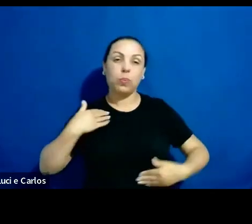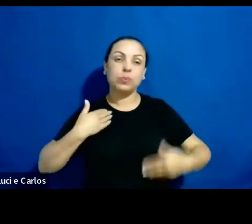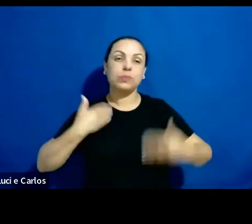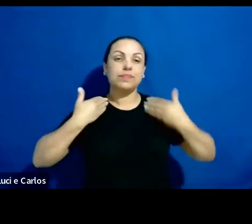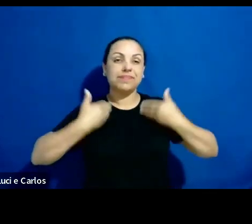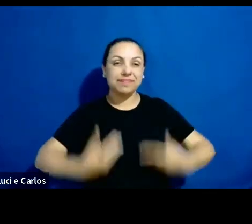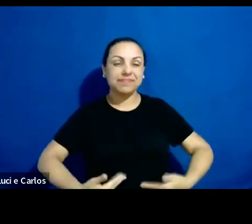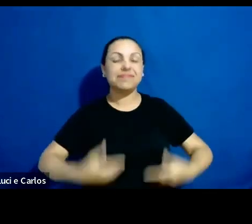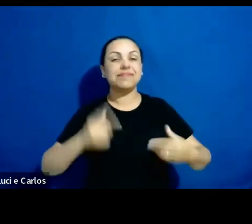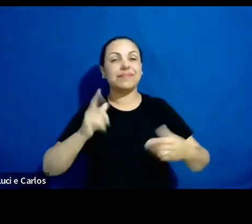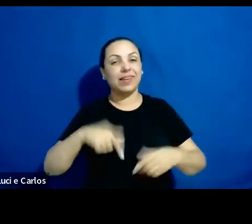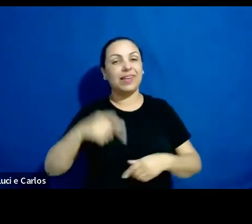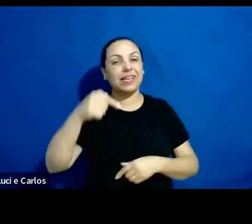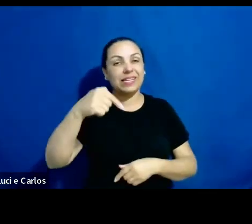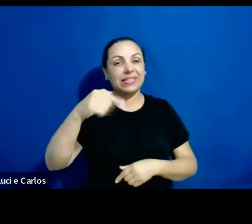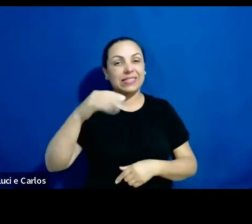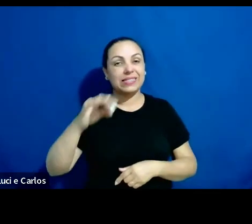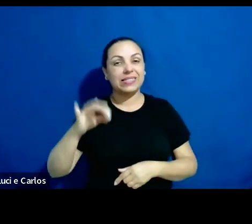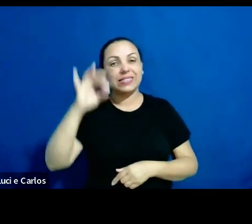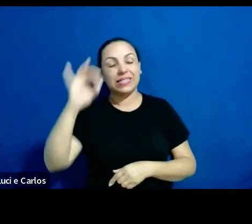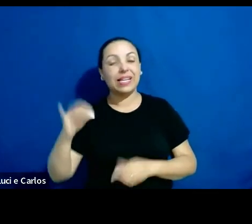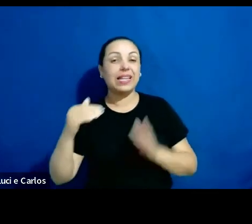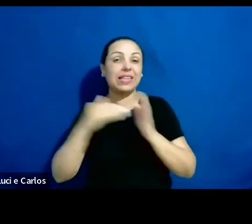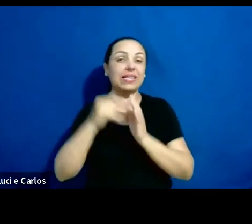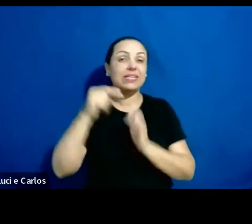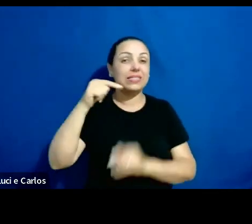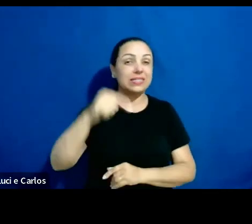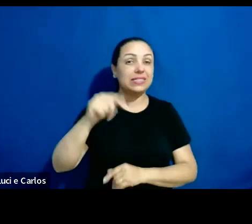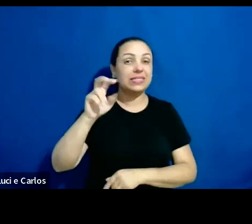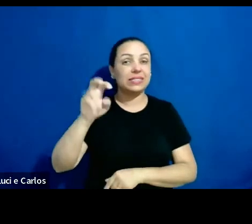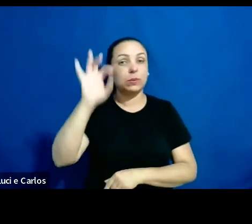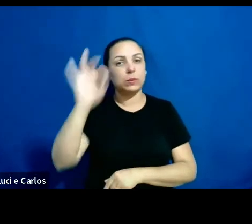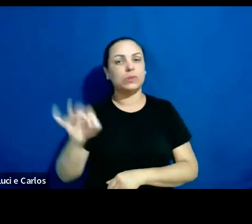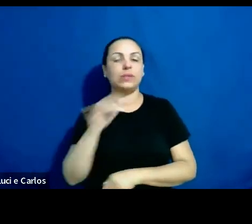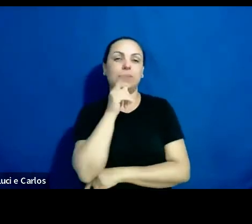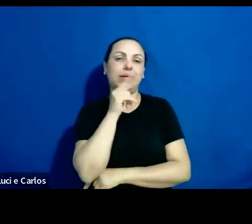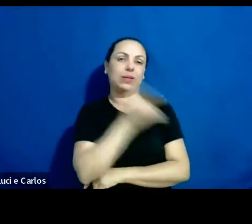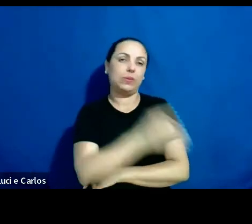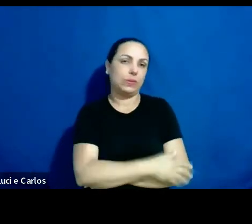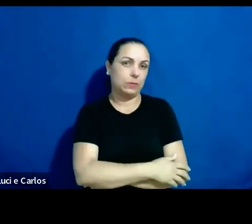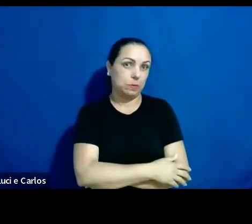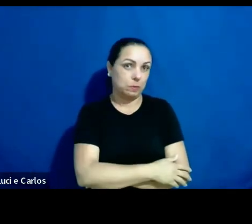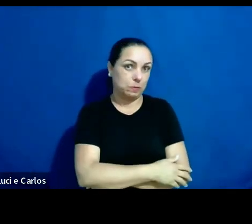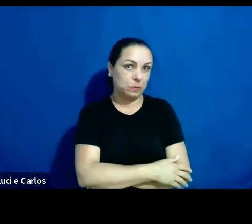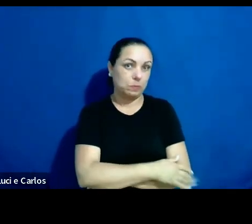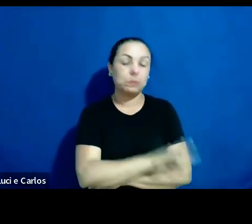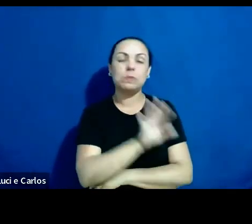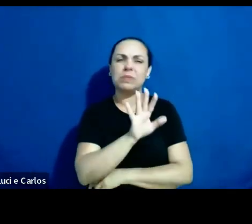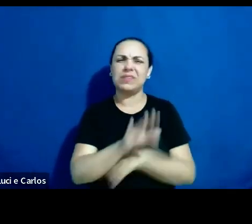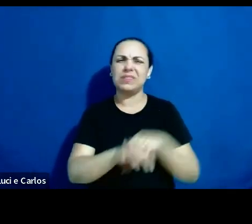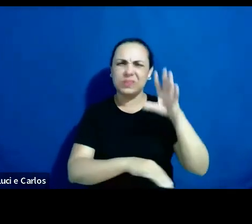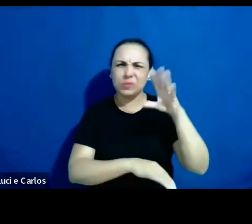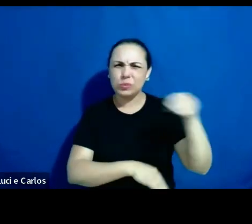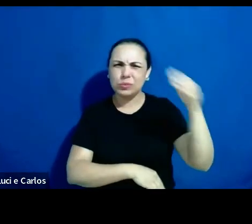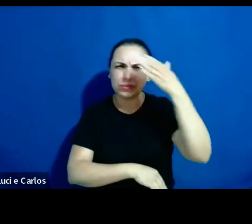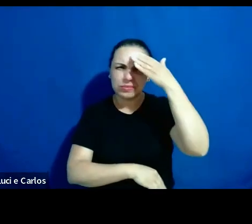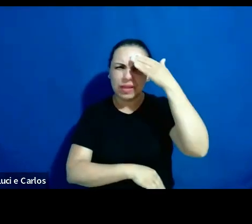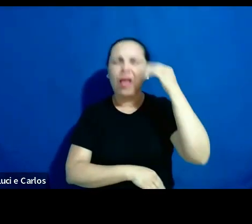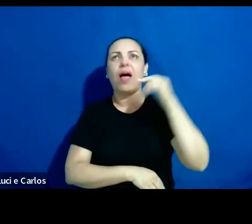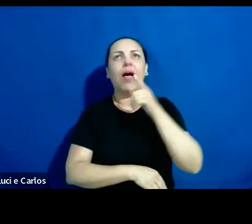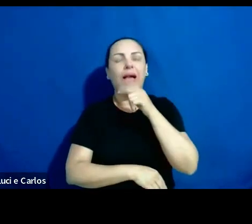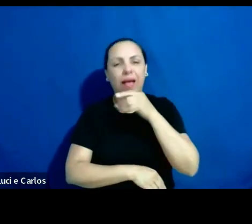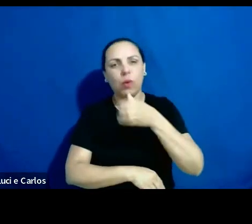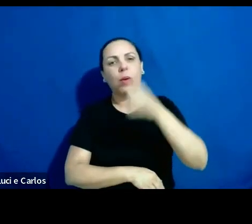de 70% a 75% de água. Mas você pensa que todas as pessoas estão nesse nível?